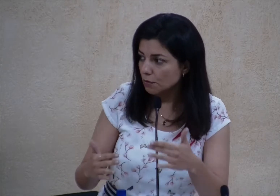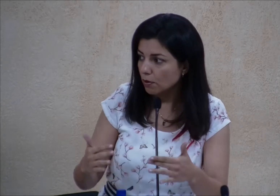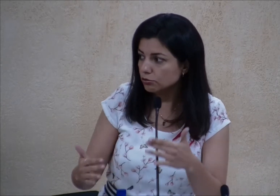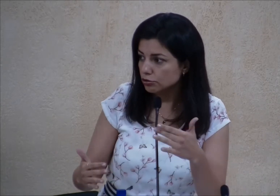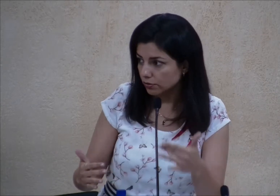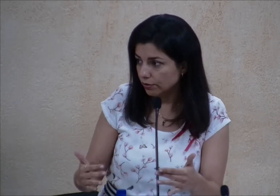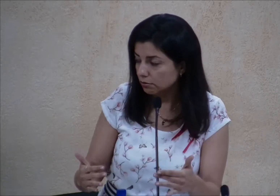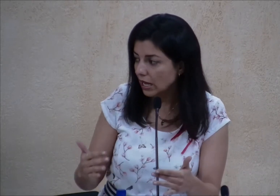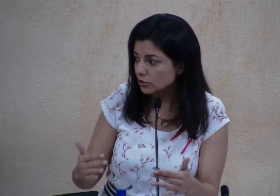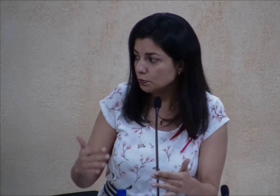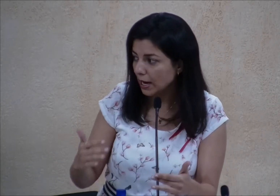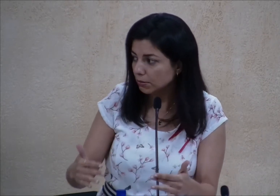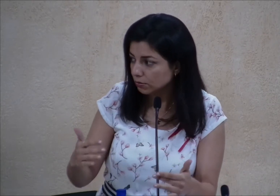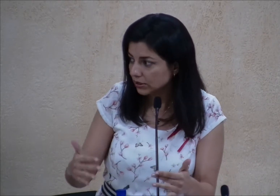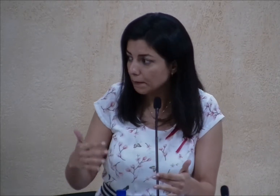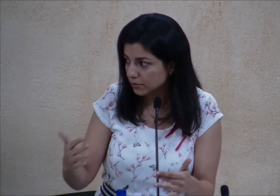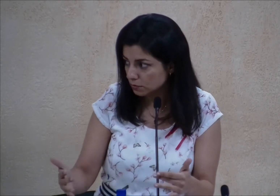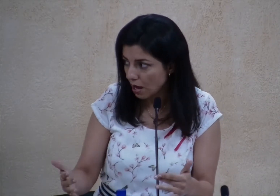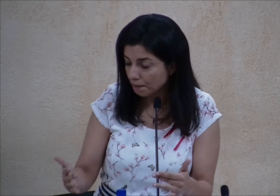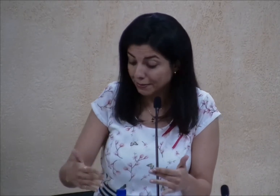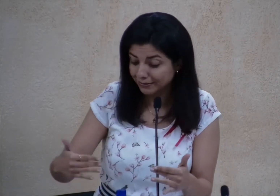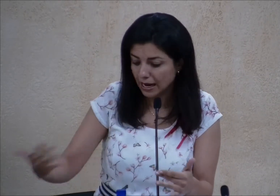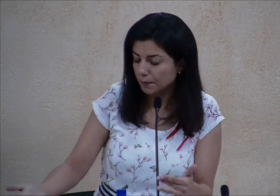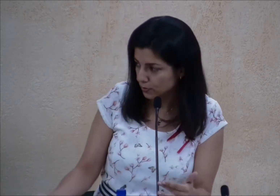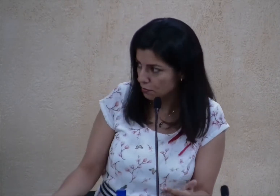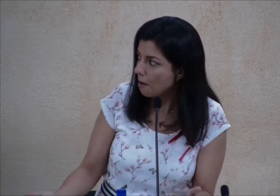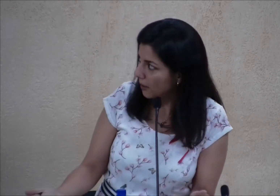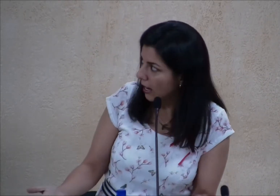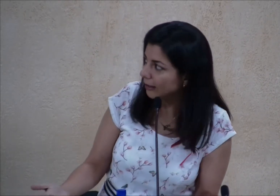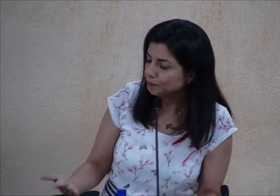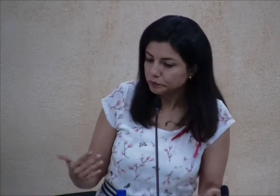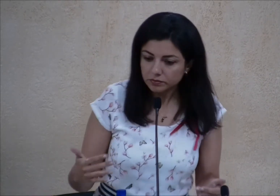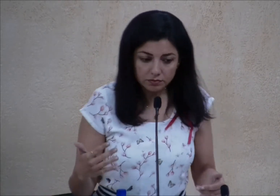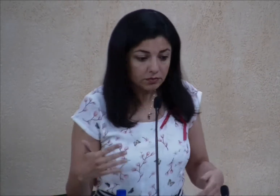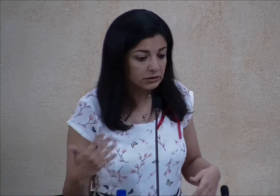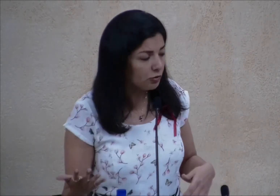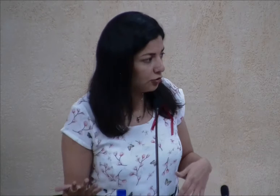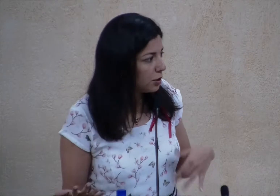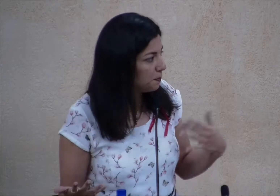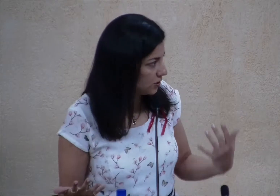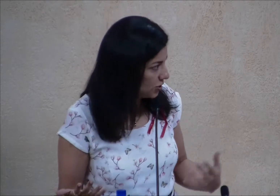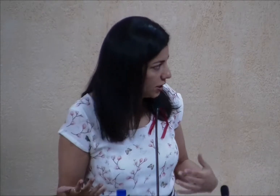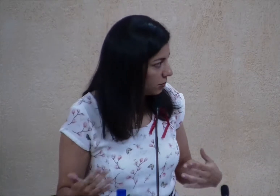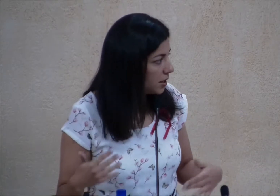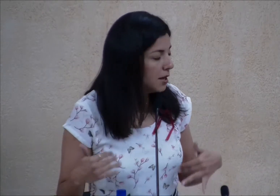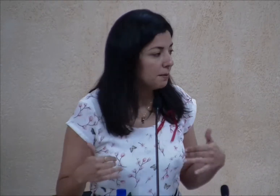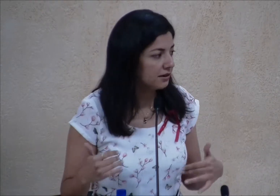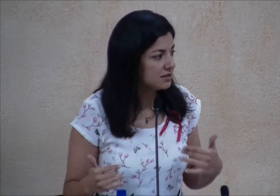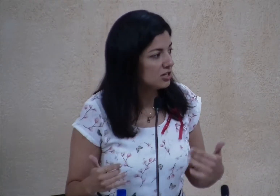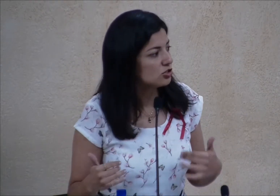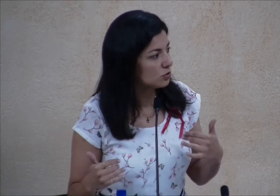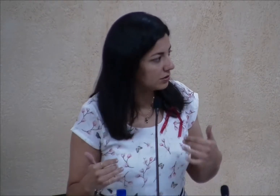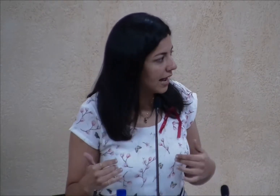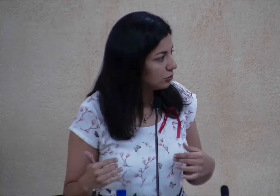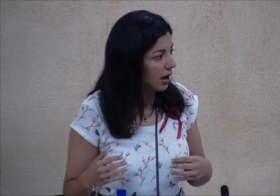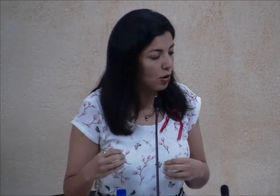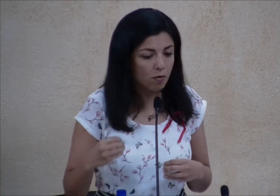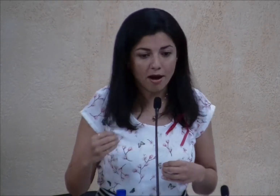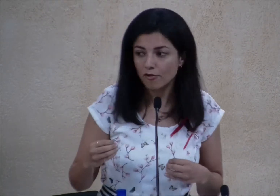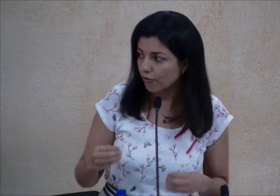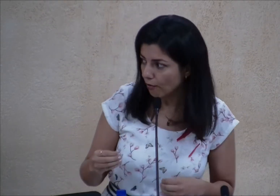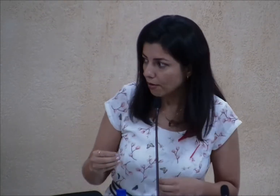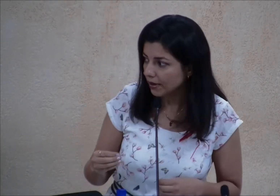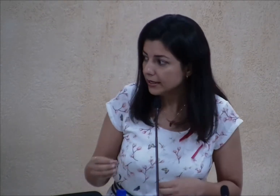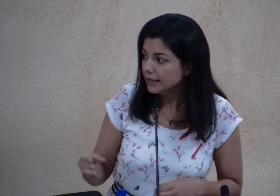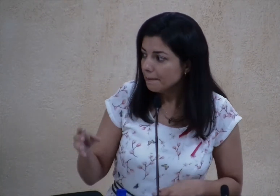eles têm um pouco de dificuldade para mudar pessoal, para mandar pessoal para lá. Então, fica o pedido para que seja estudado